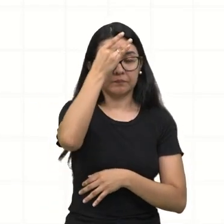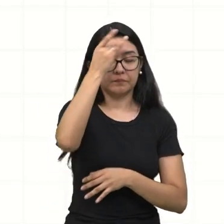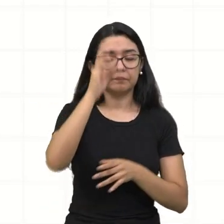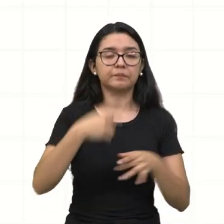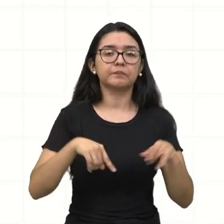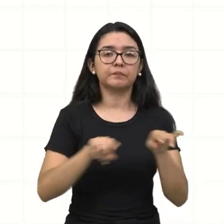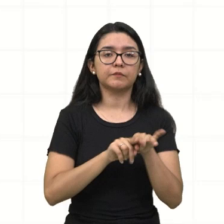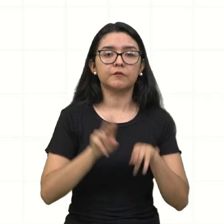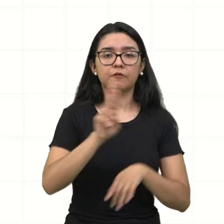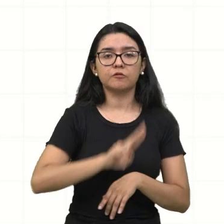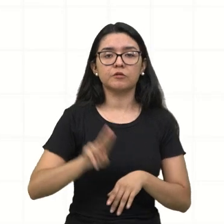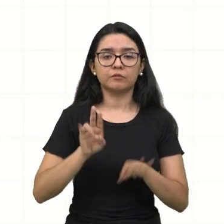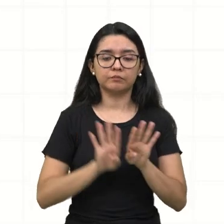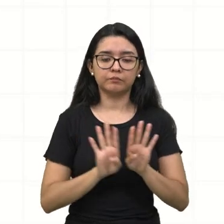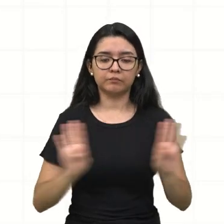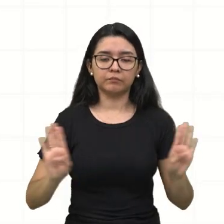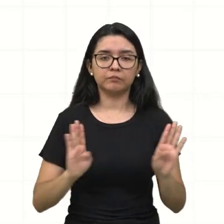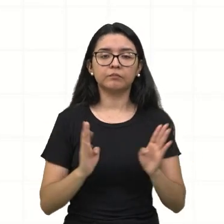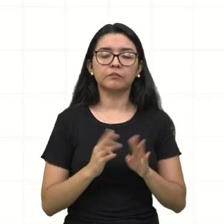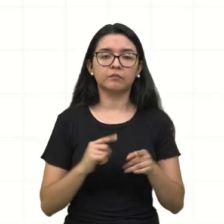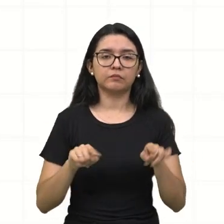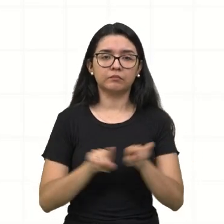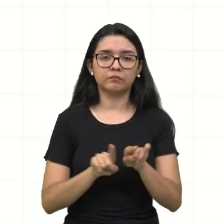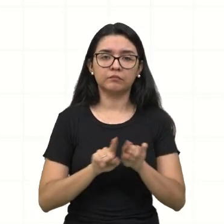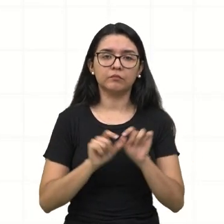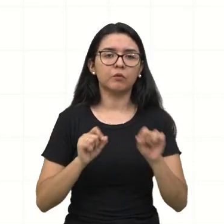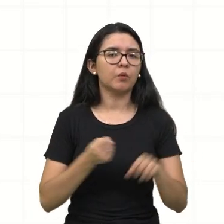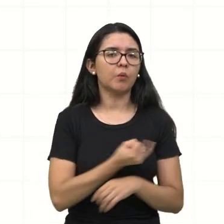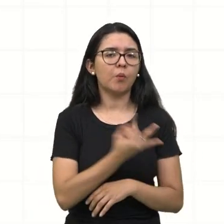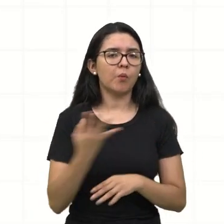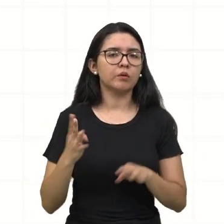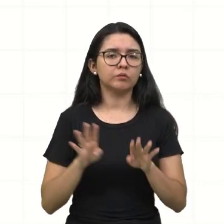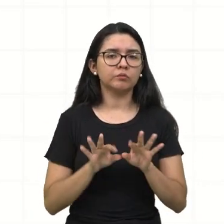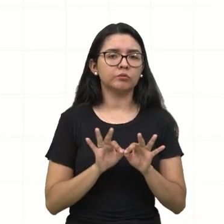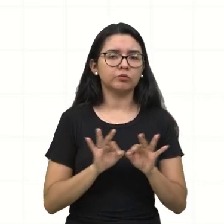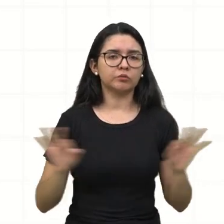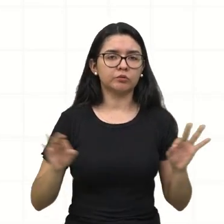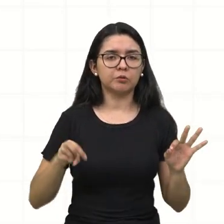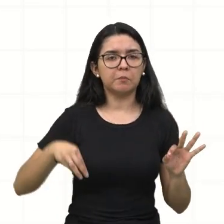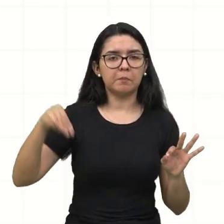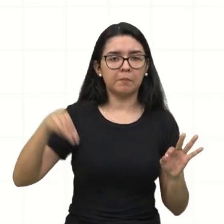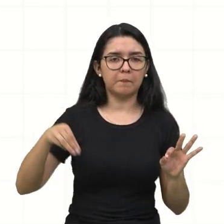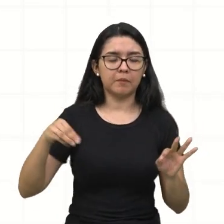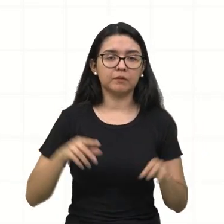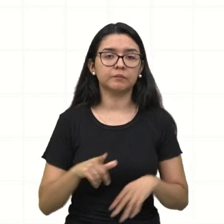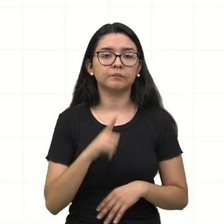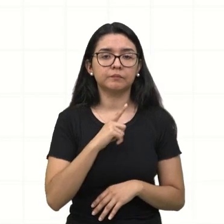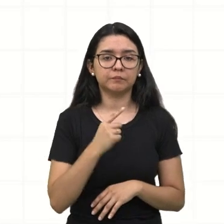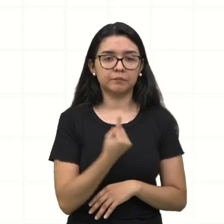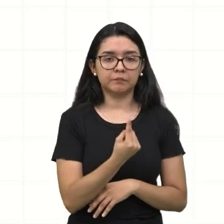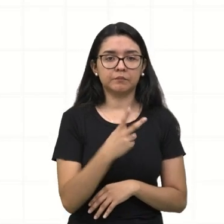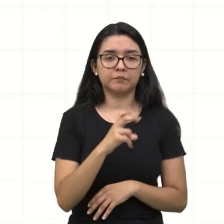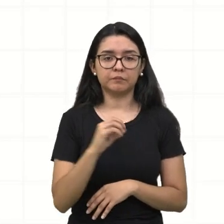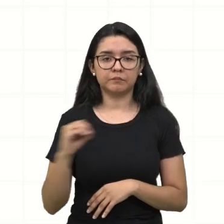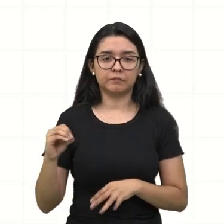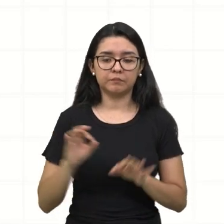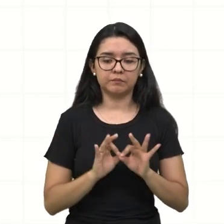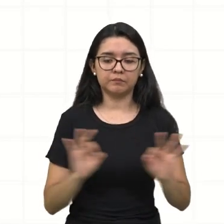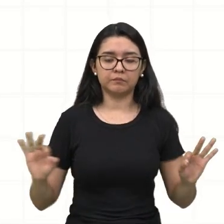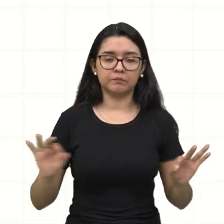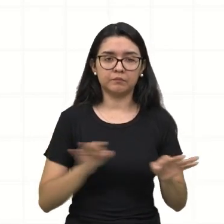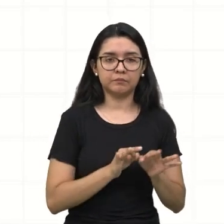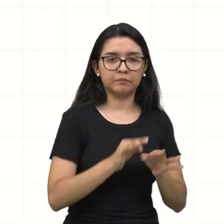né, uma cerca de madeira, né? Aí pergunta-se quantos metros deverá fazer para a sua fazenda que possui 1.500 metros de largura